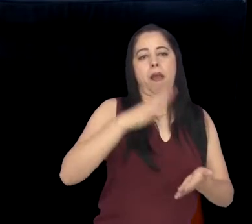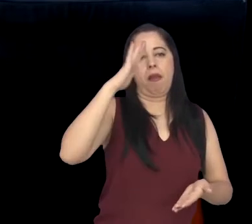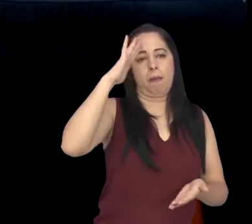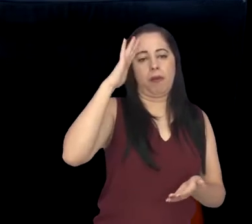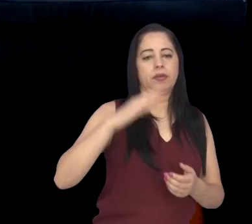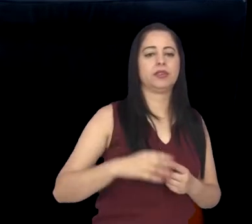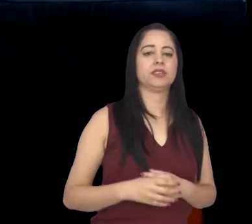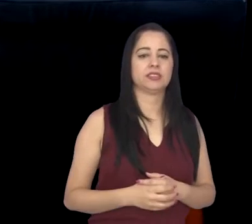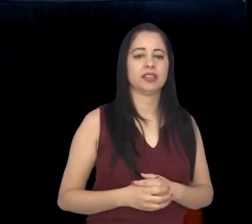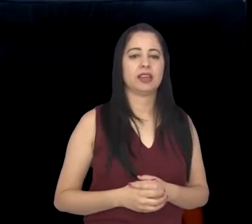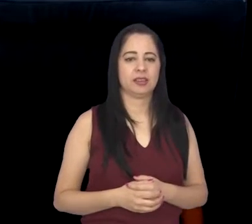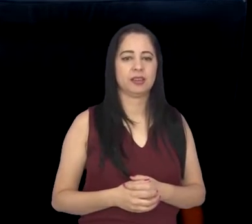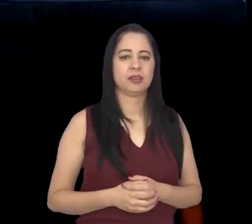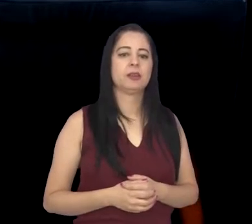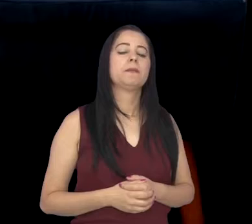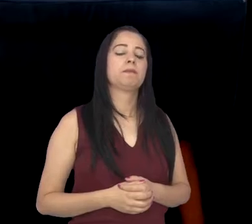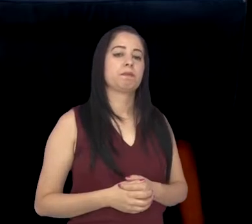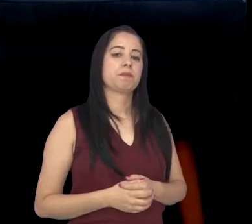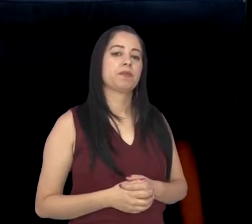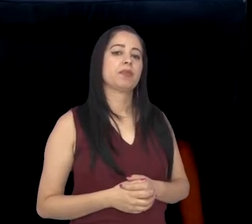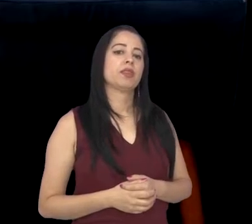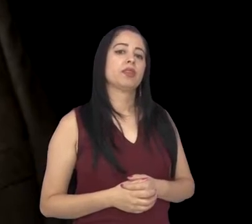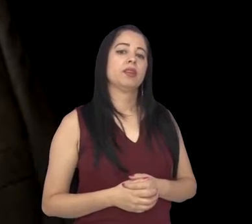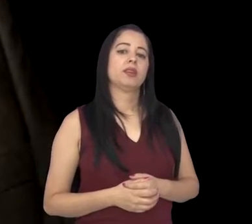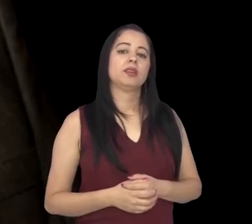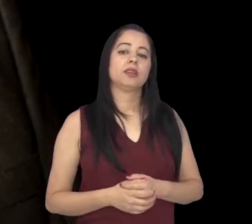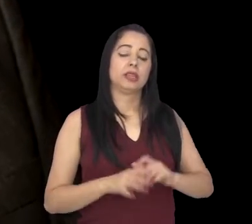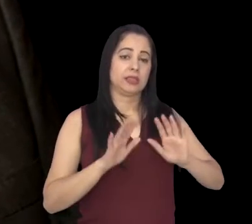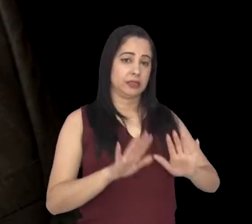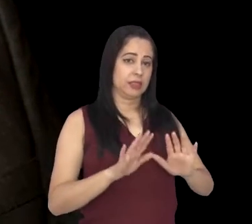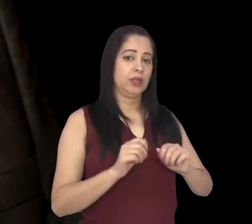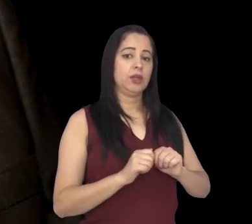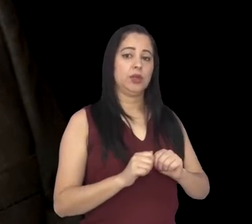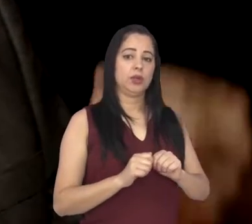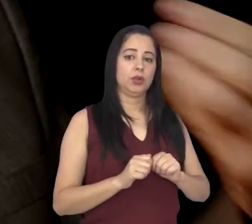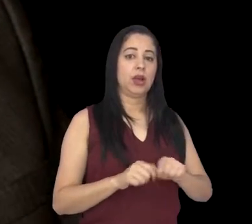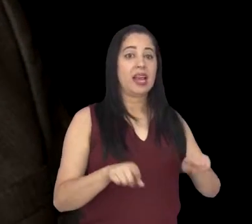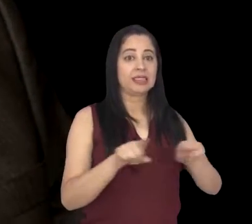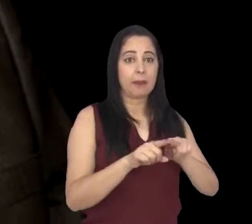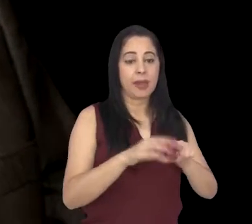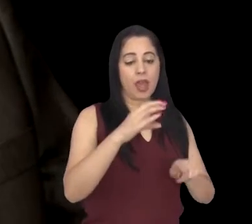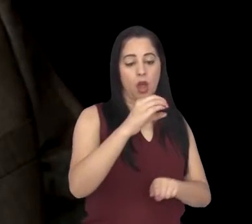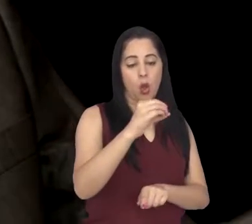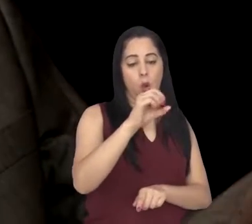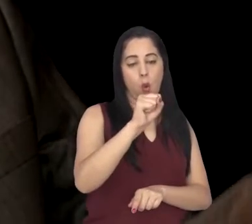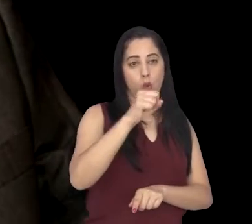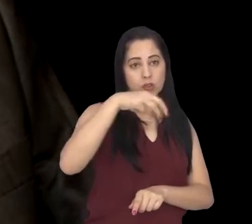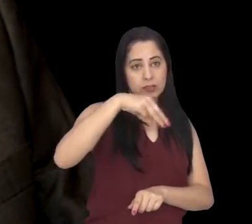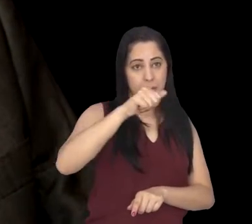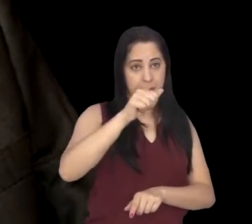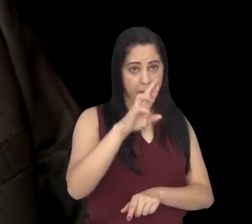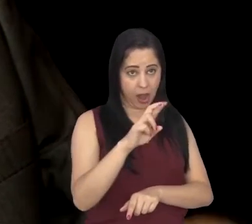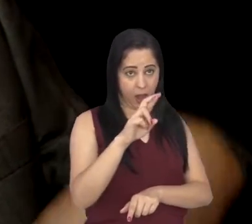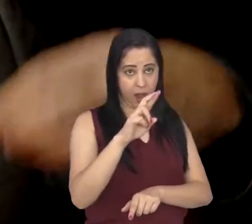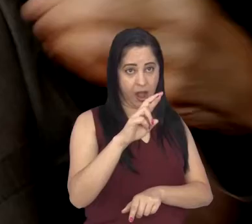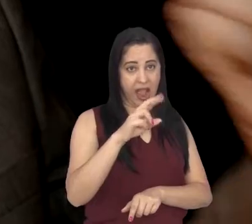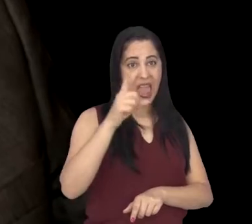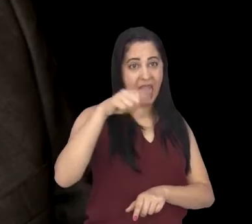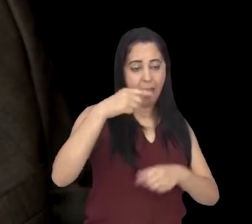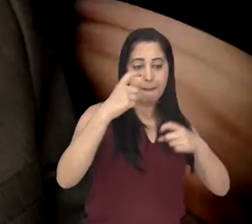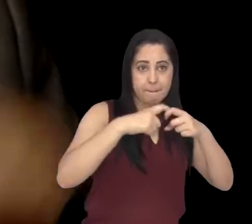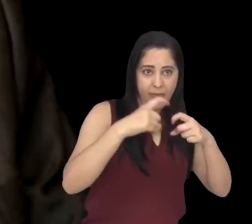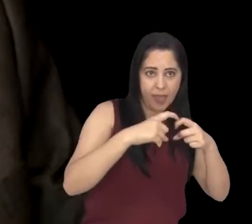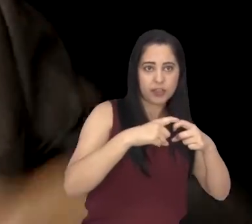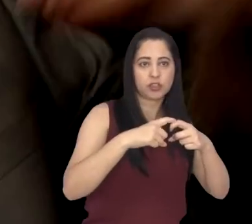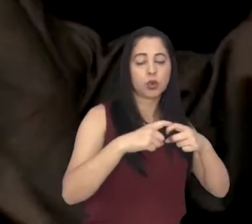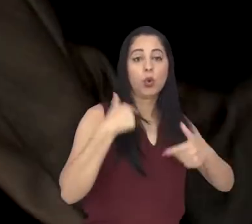chamava a Globo. Os estudantes e tal. Então, lá também tinha o doutor Osmar de Oliveira, que era médico, que depois foi